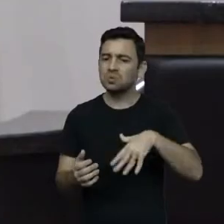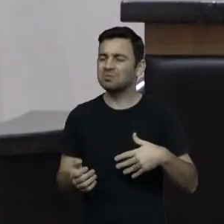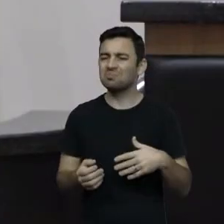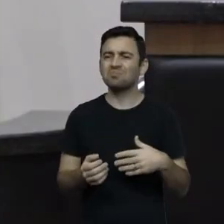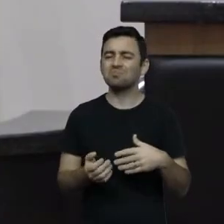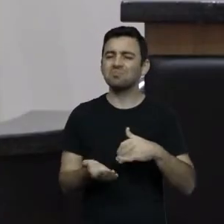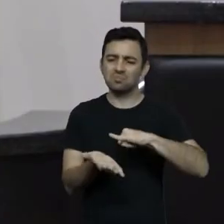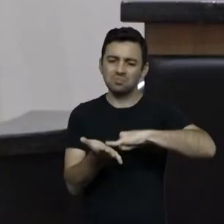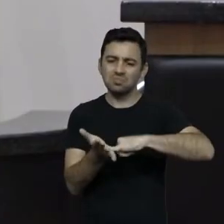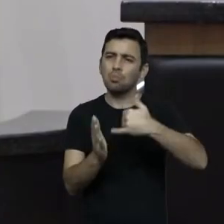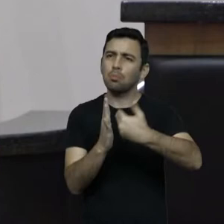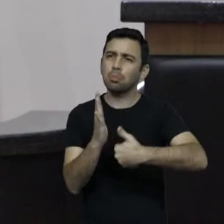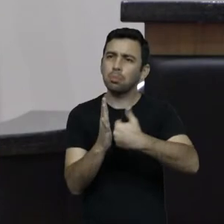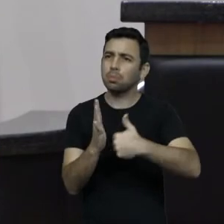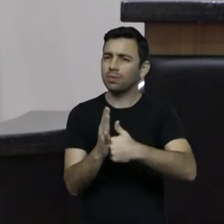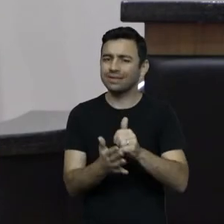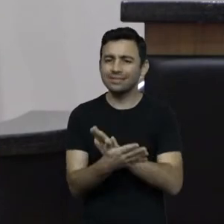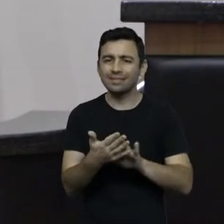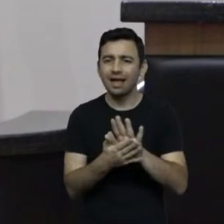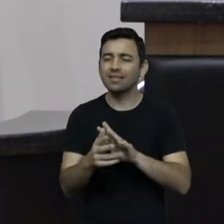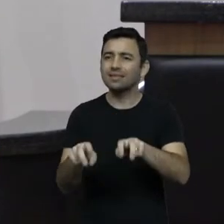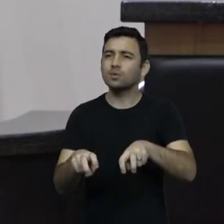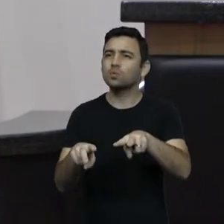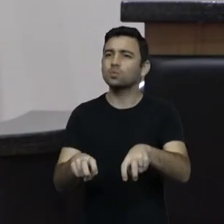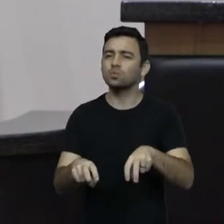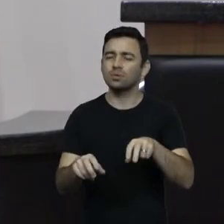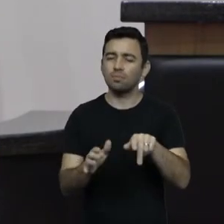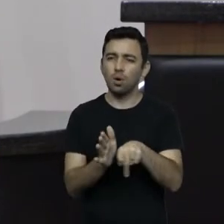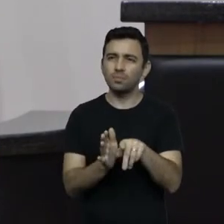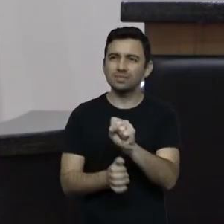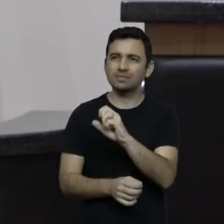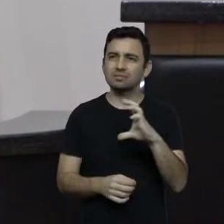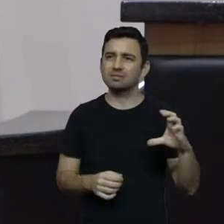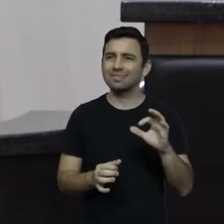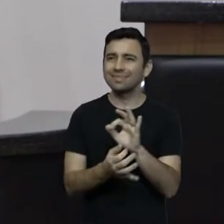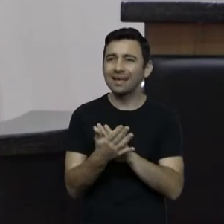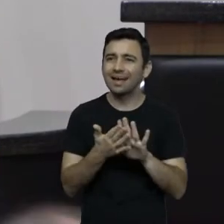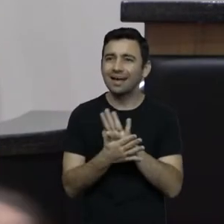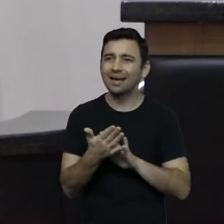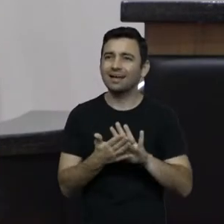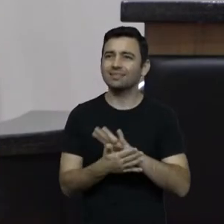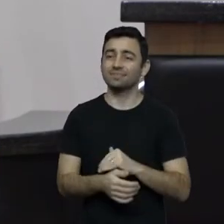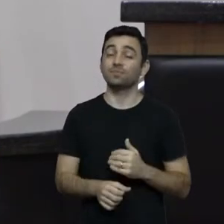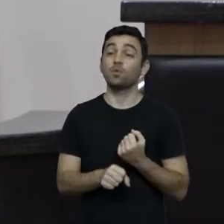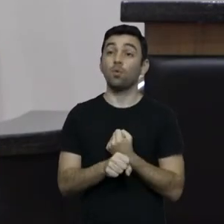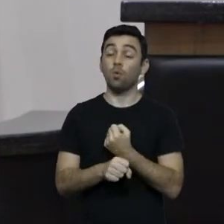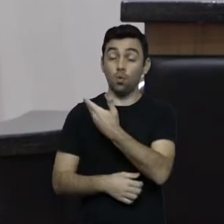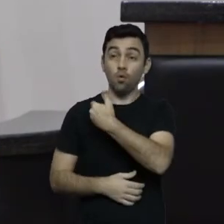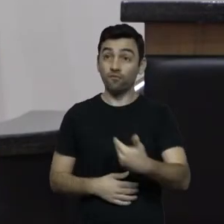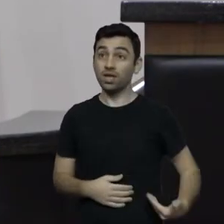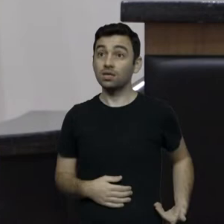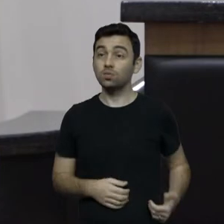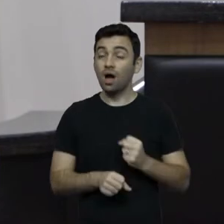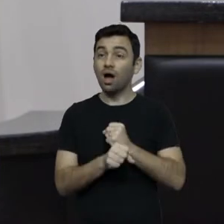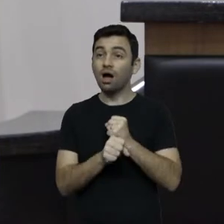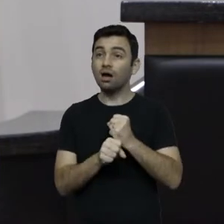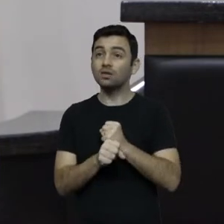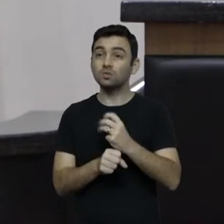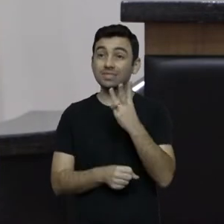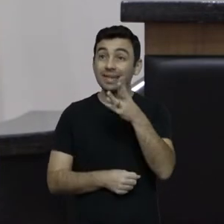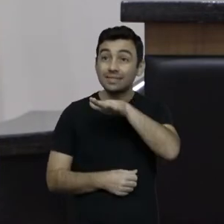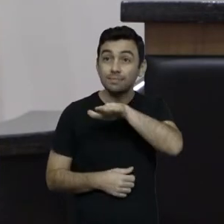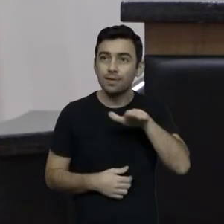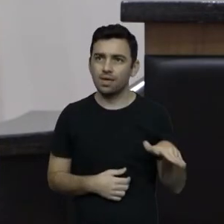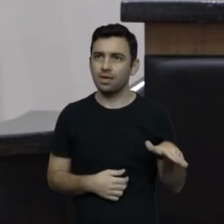pela para agricultura Catarinense e o governo ficou três anos e meio sem fazer nenhuma espécie